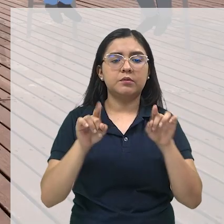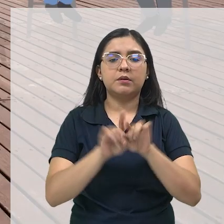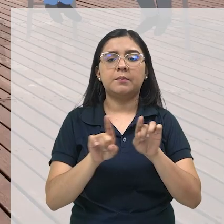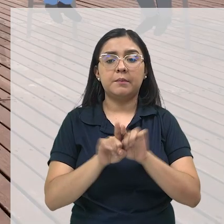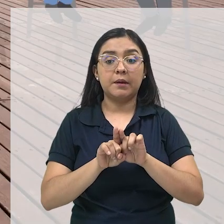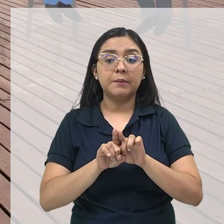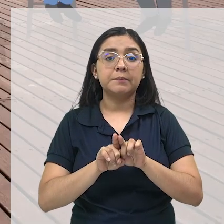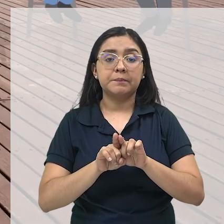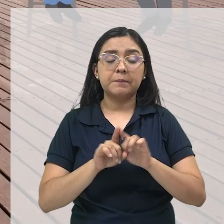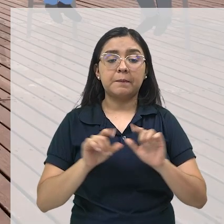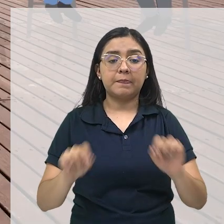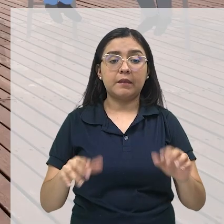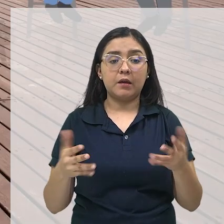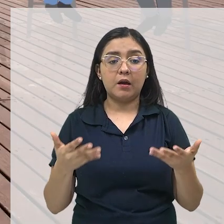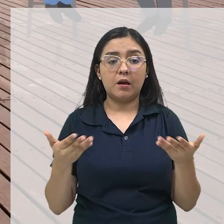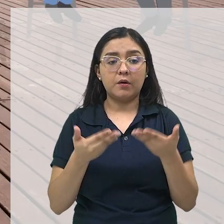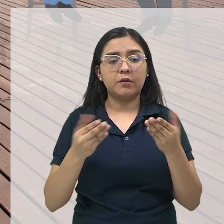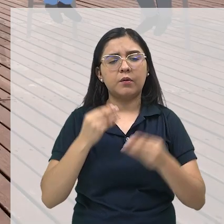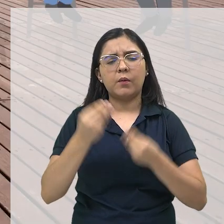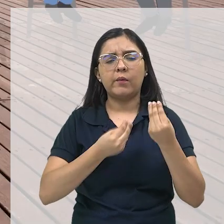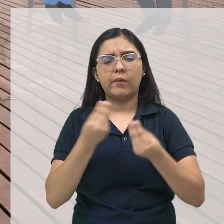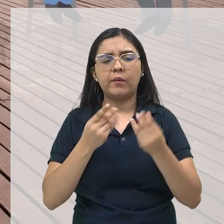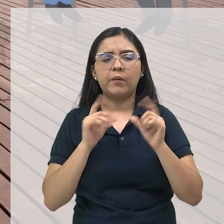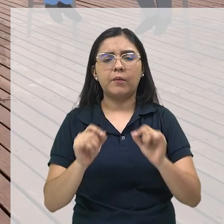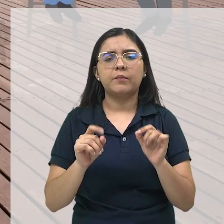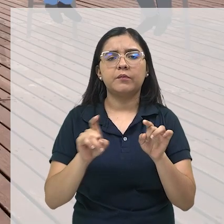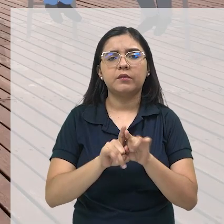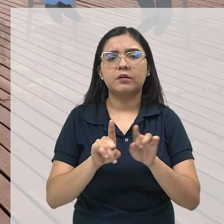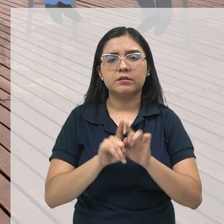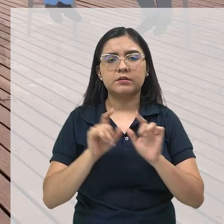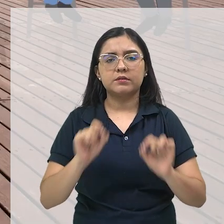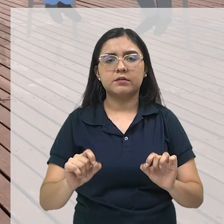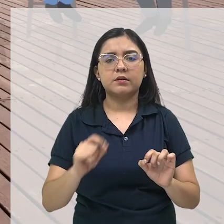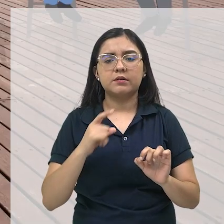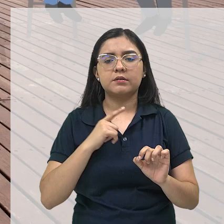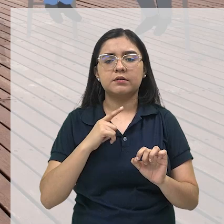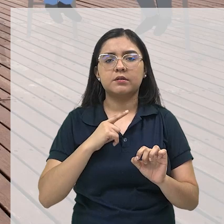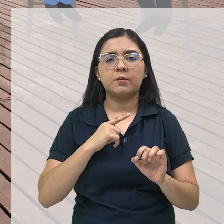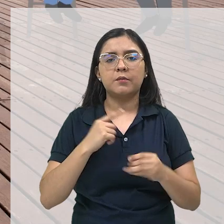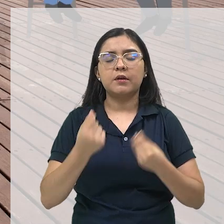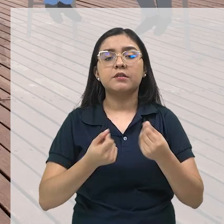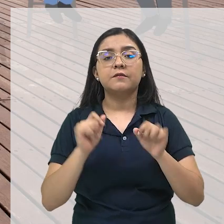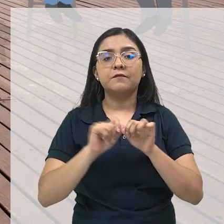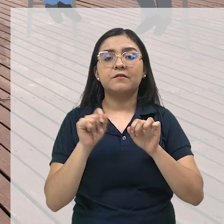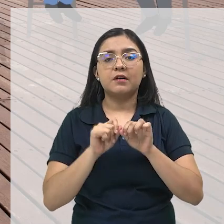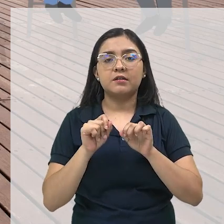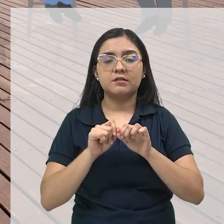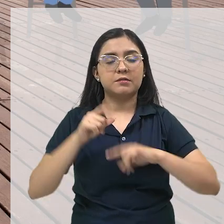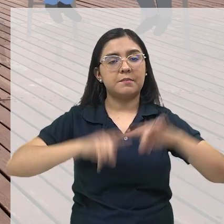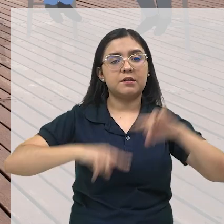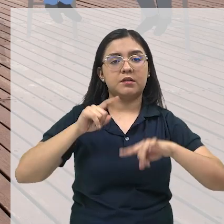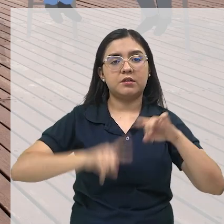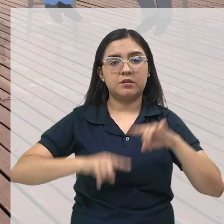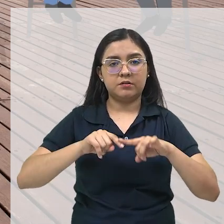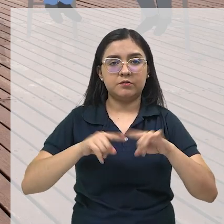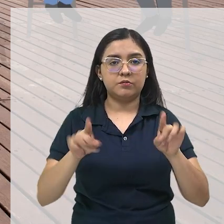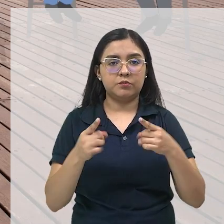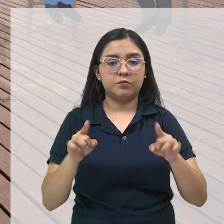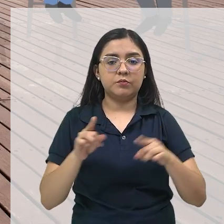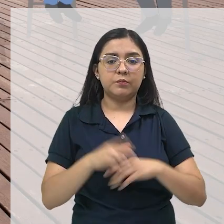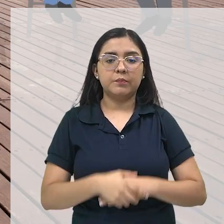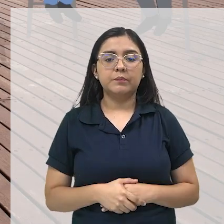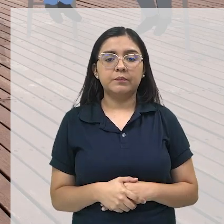na ponta. Então vamos olhar agora como é que eles fazem essa execução desses instrumentos no chorinho.